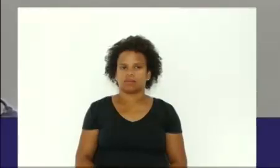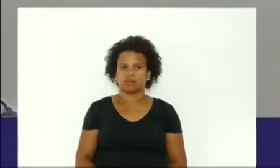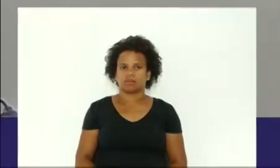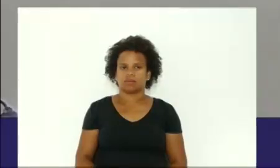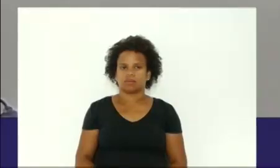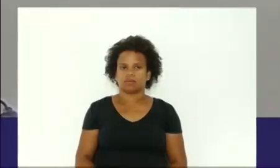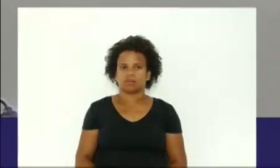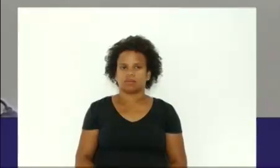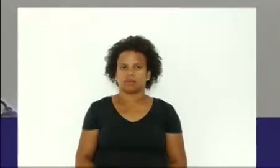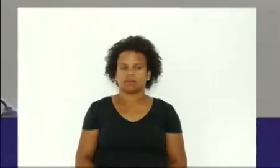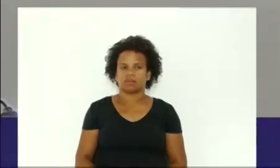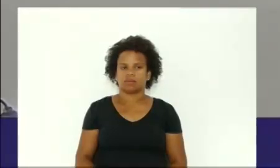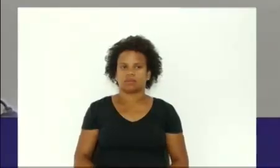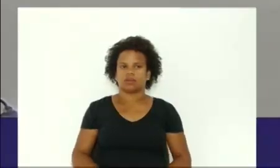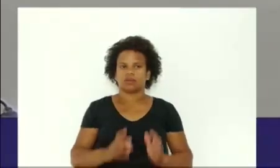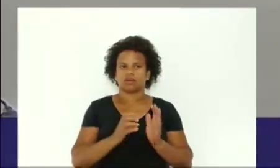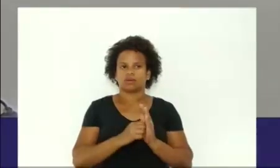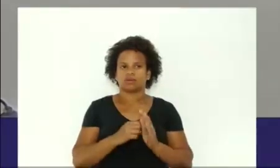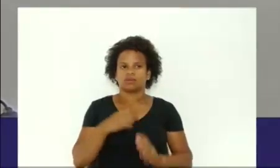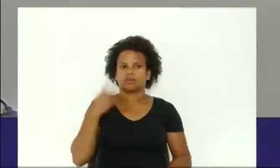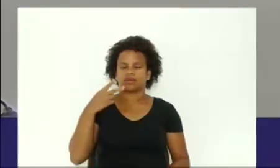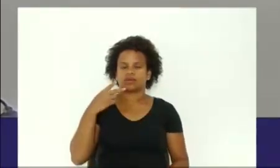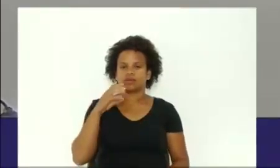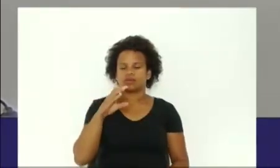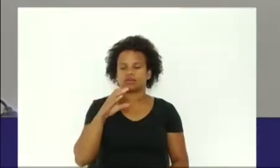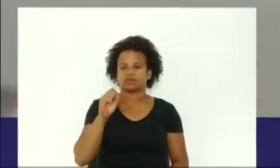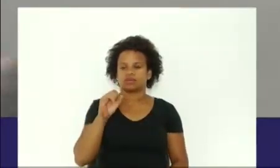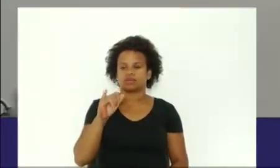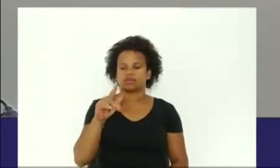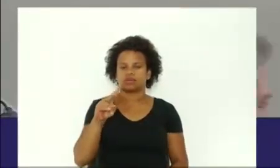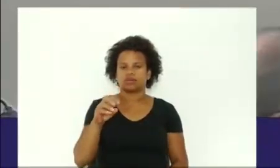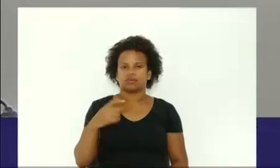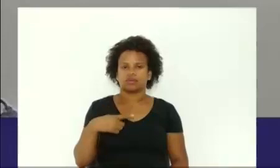Encontra-se escrito o vereador Silvio, tem 15 minutos.